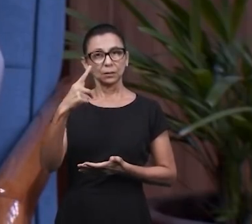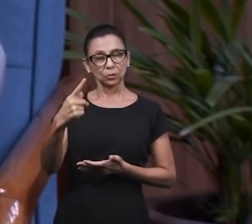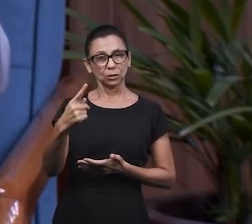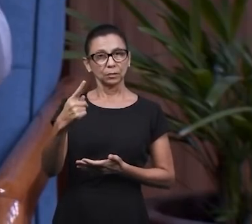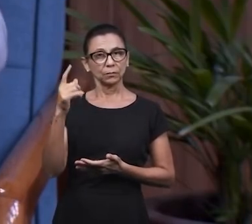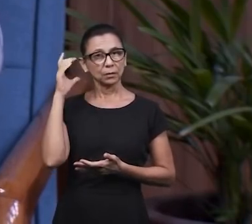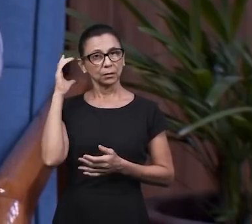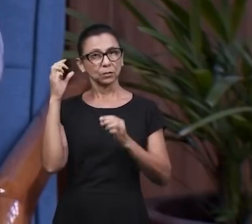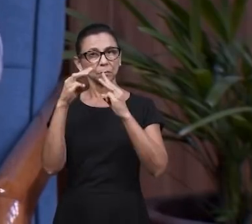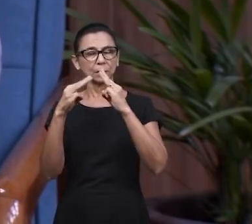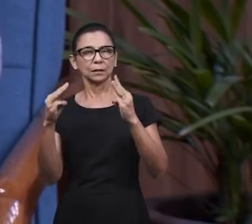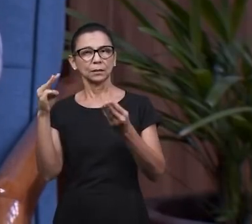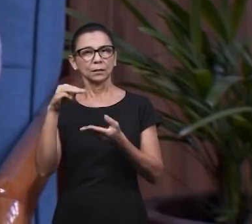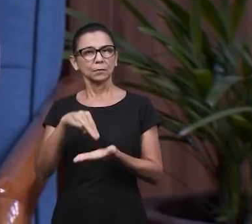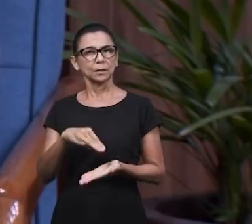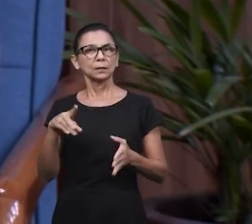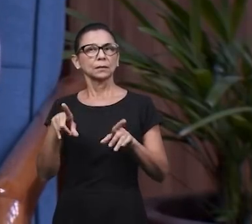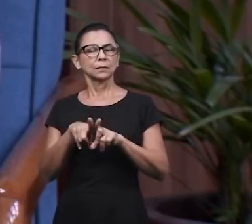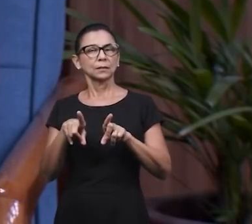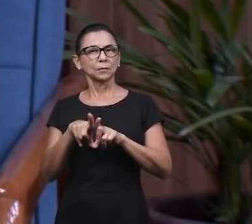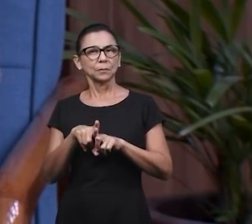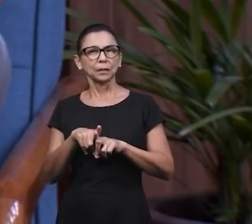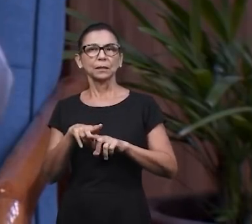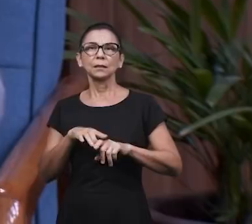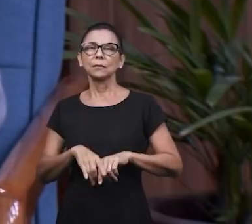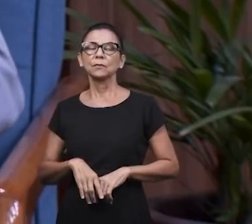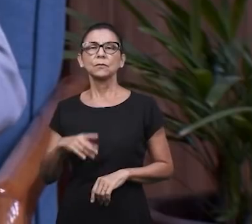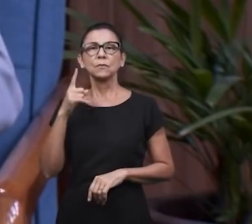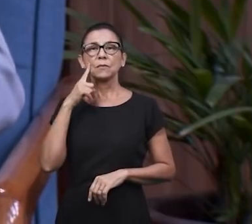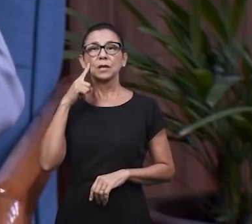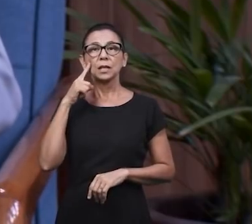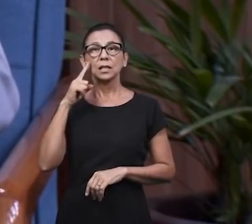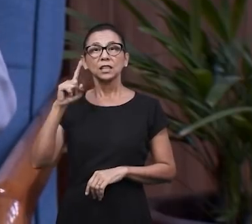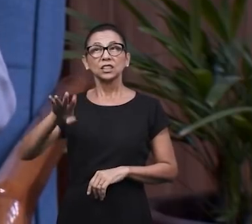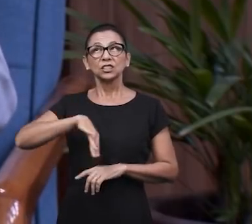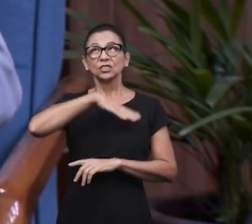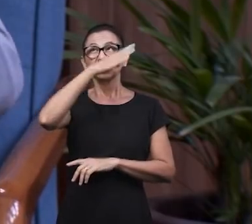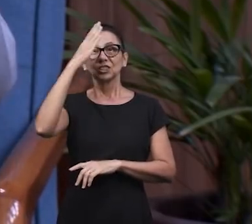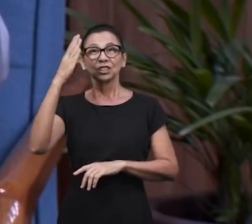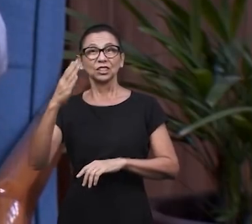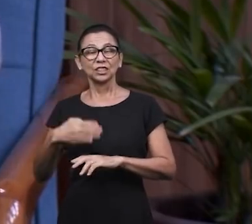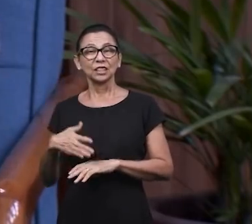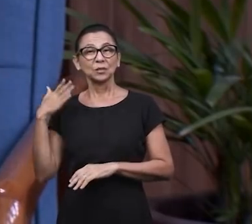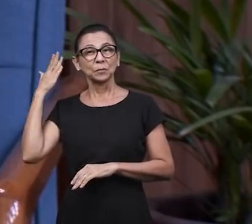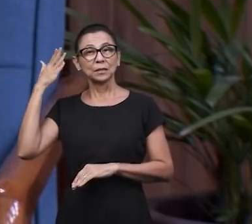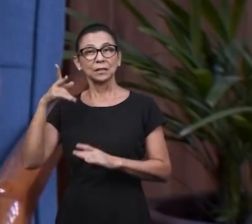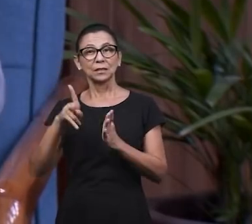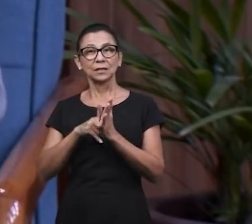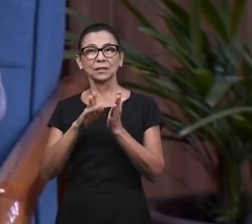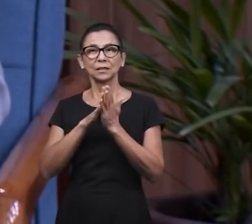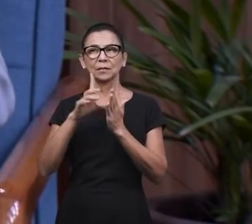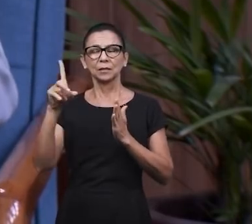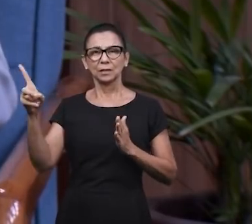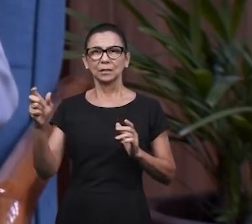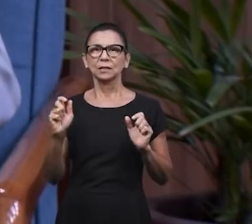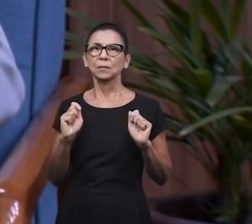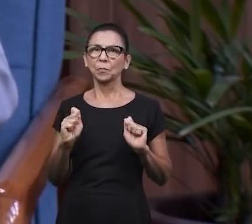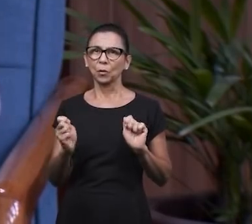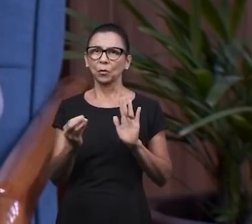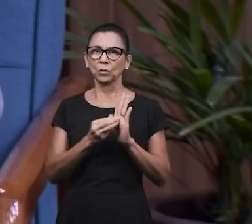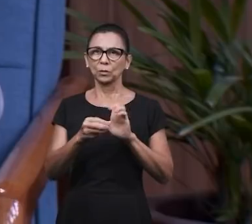Manaim. Ouça louvores e mensagens bíblicas 24 horas por dia. E você ainda pode compartilhar os